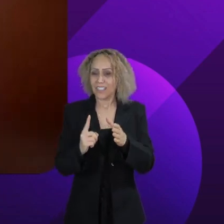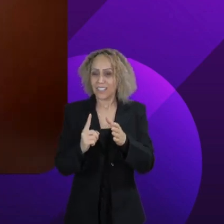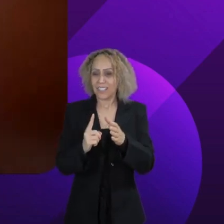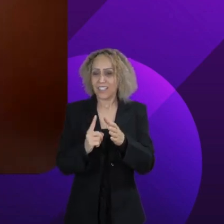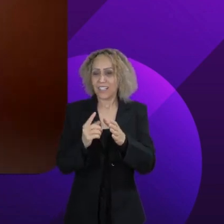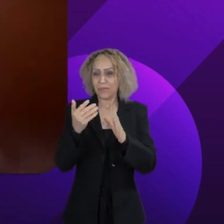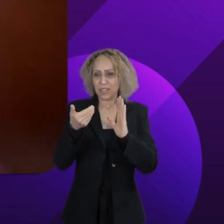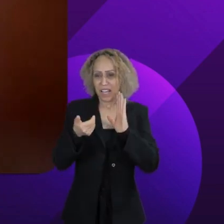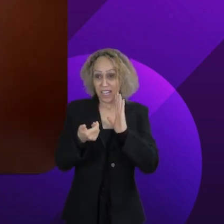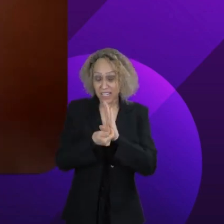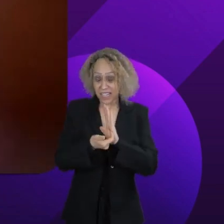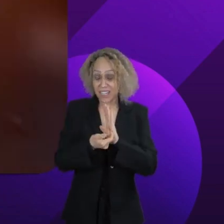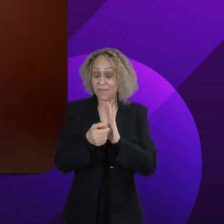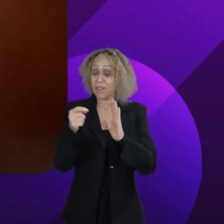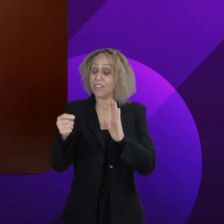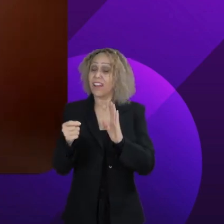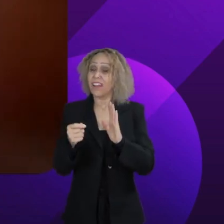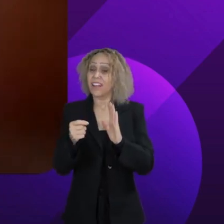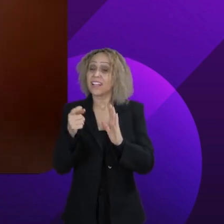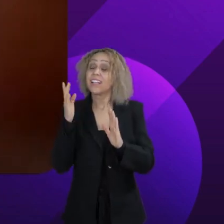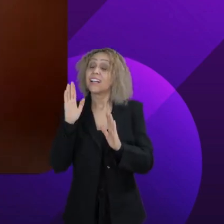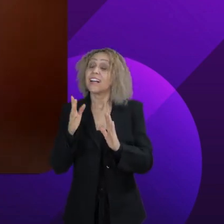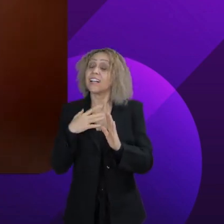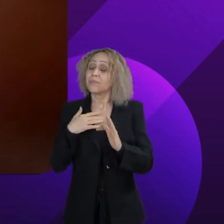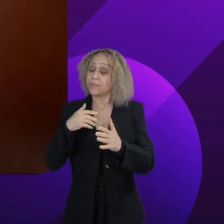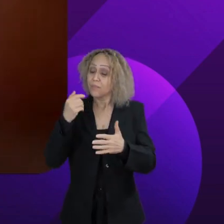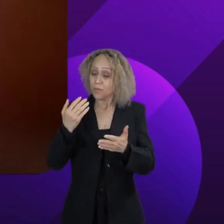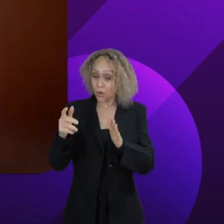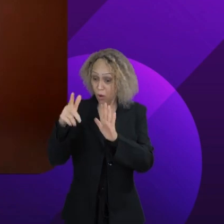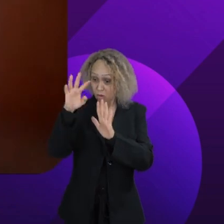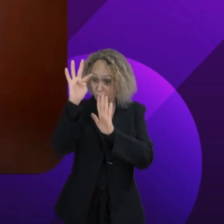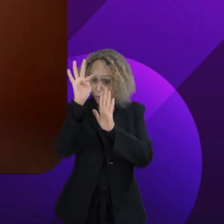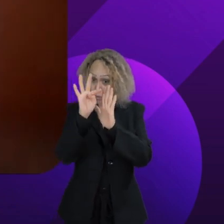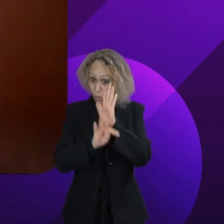constituir uma maioria na sociedade